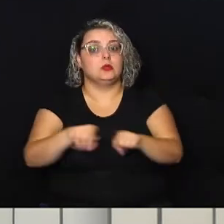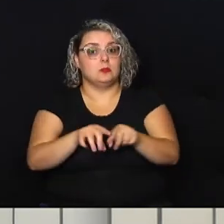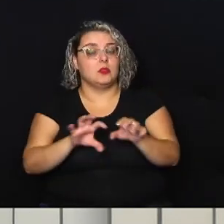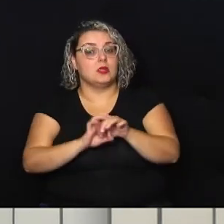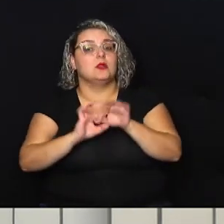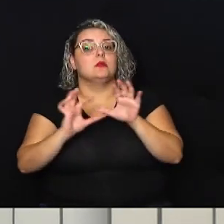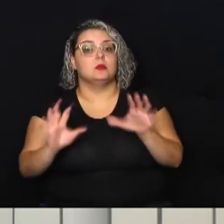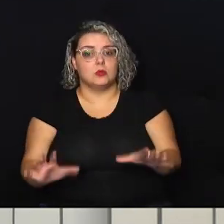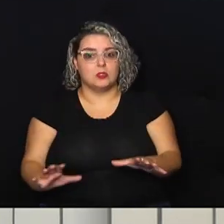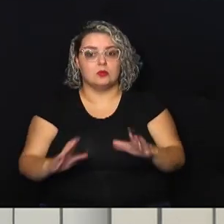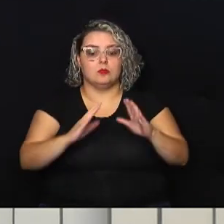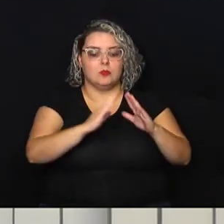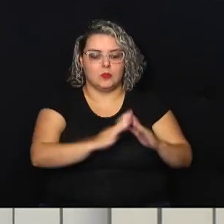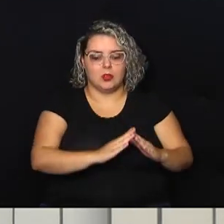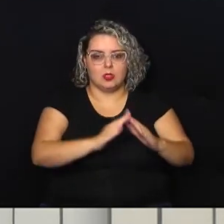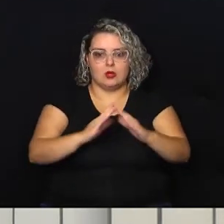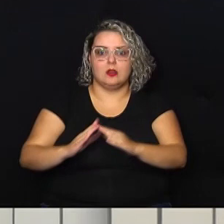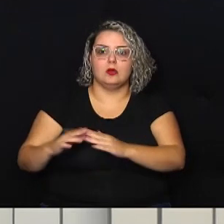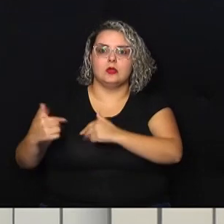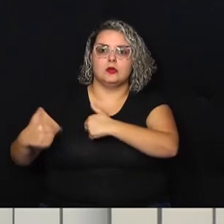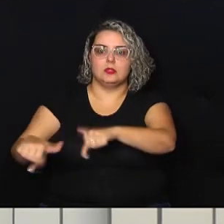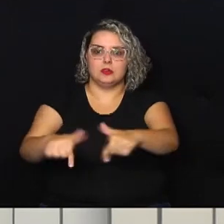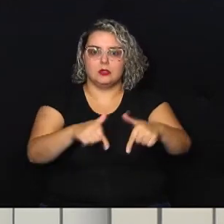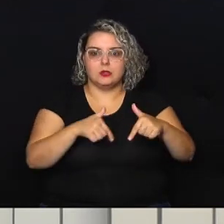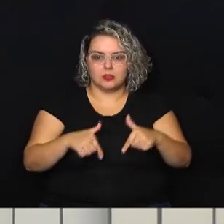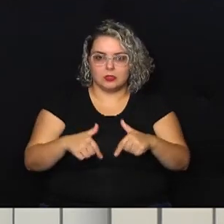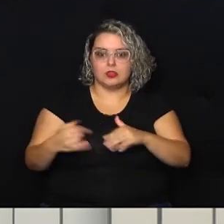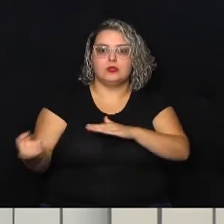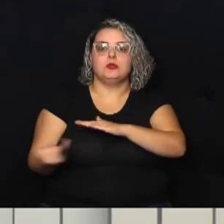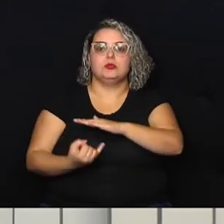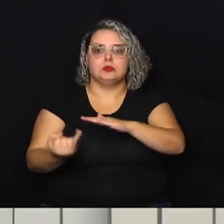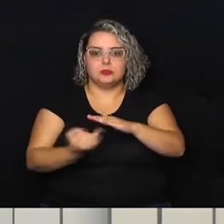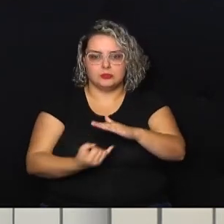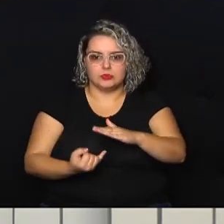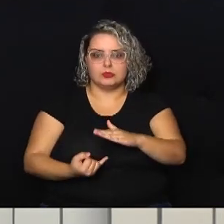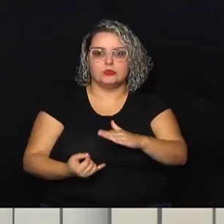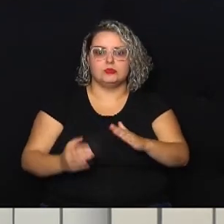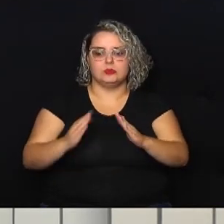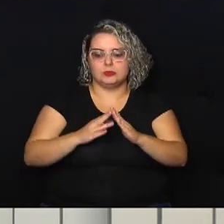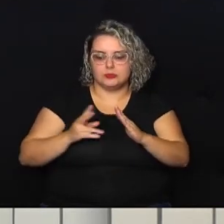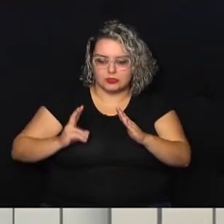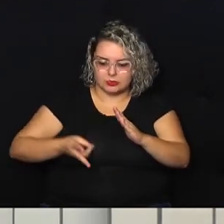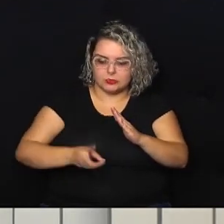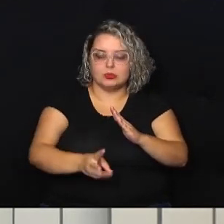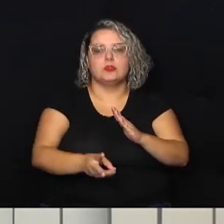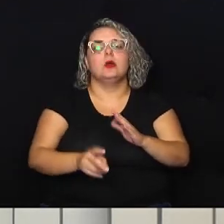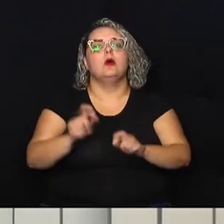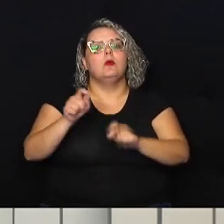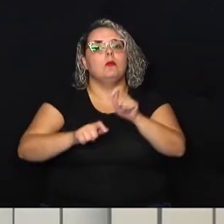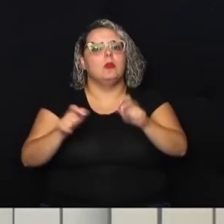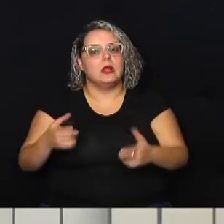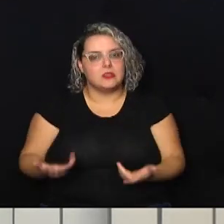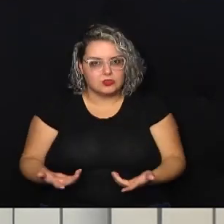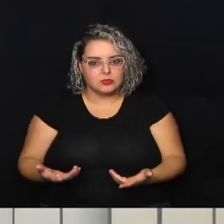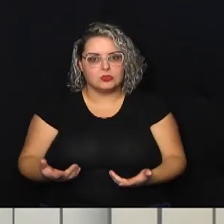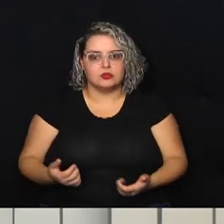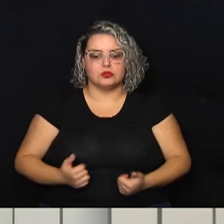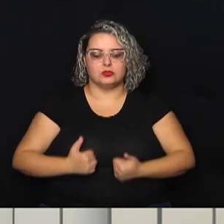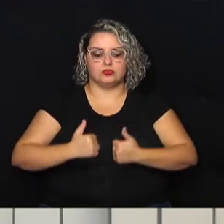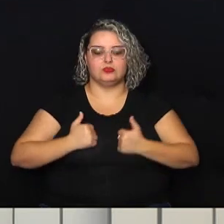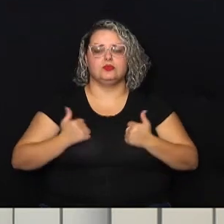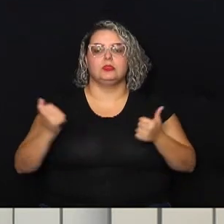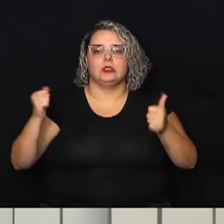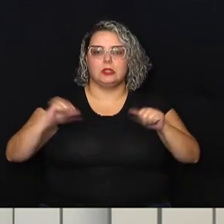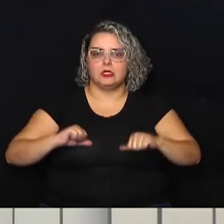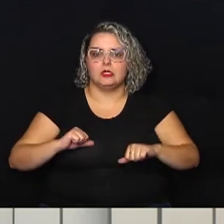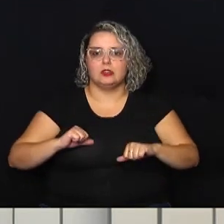disponíveis para moradores e trabalhadores de instituições de longa permanência, pessoas imunocomprometidas a